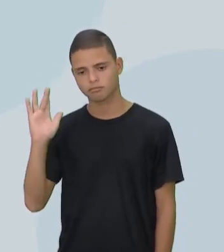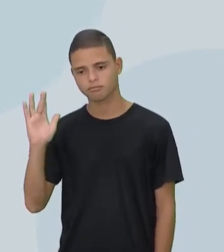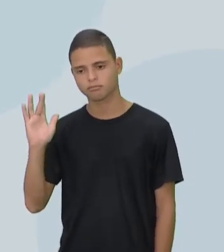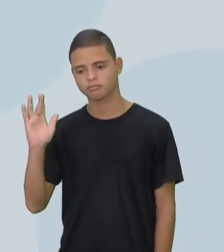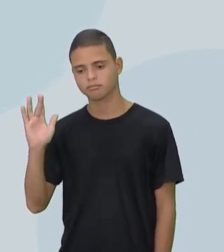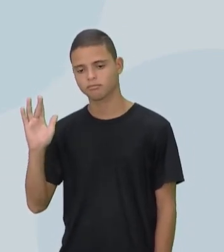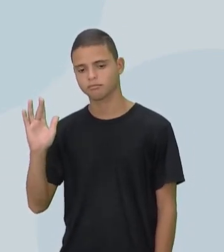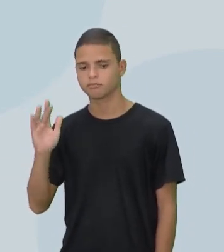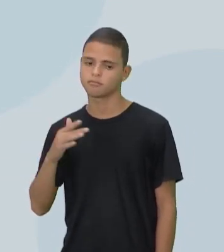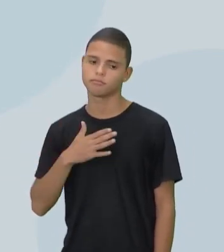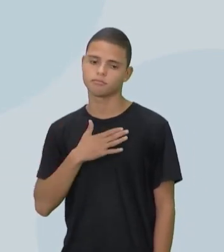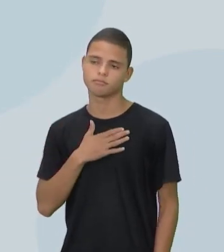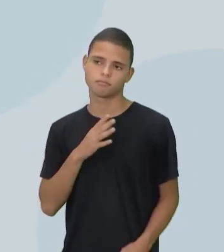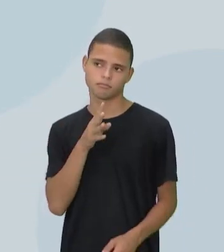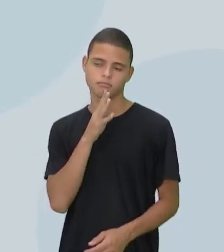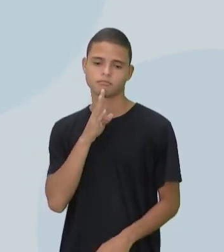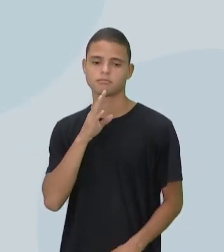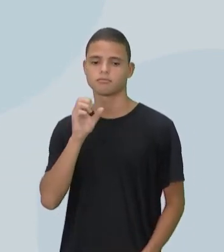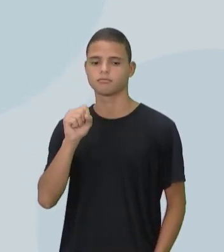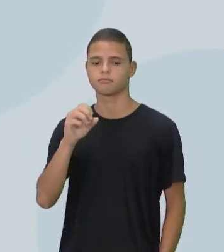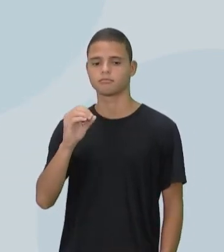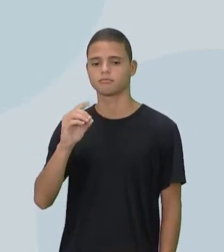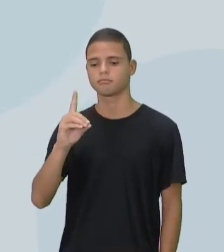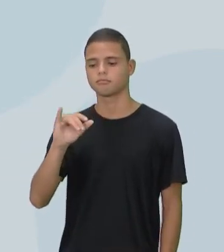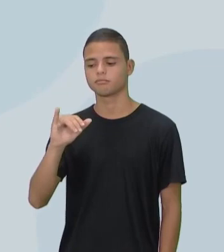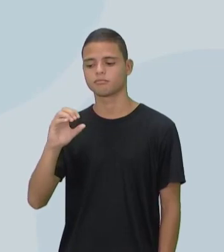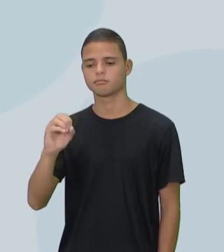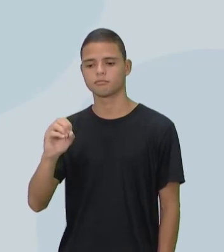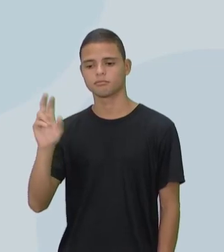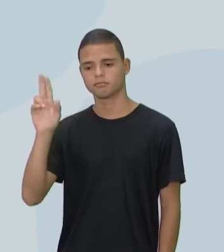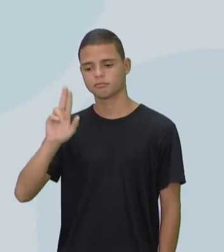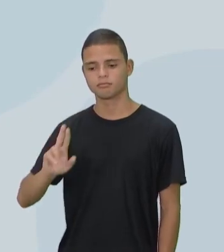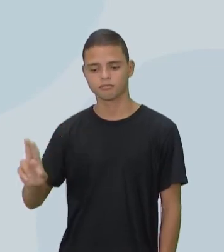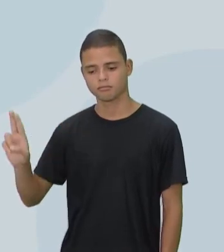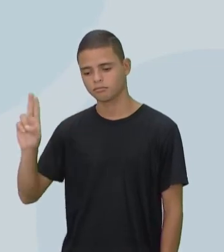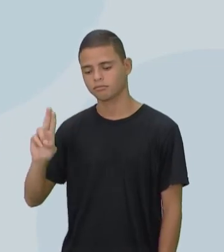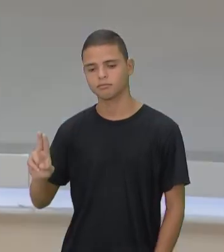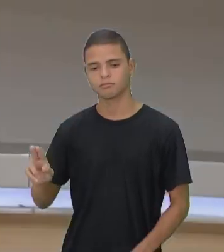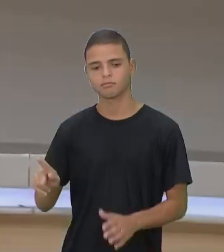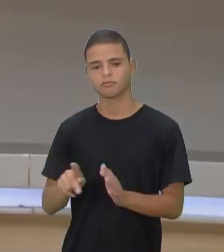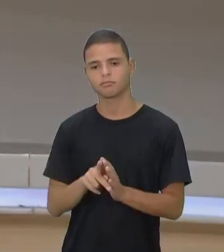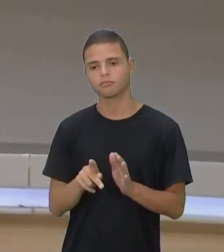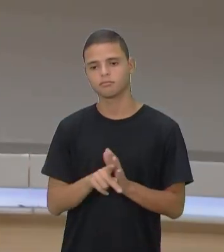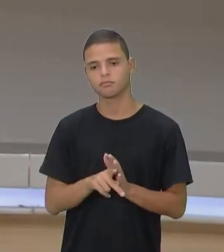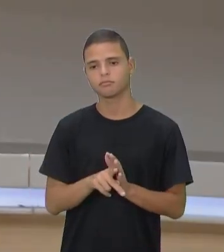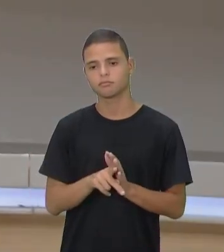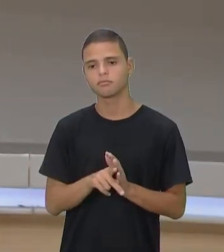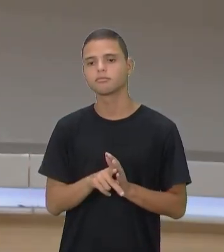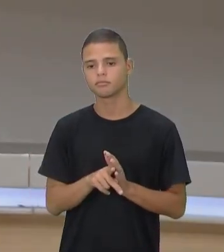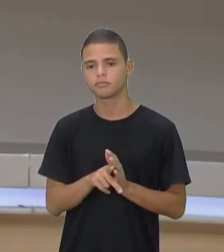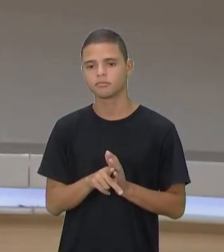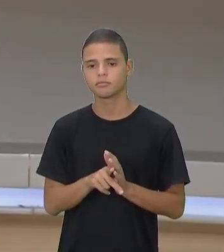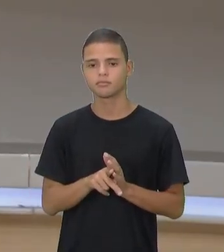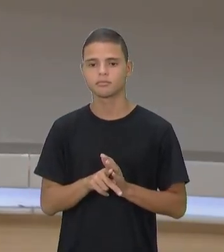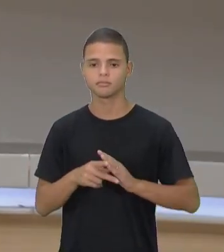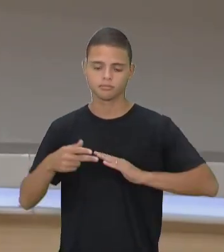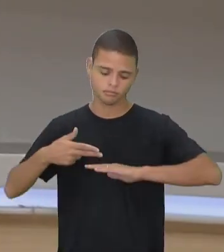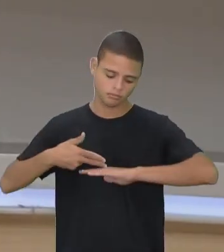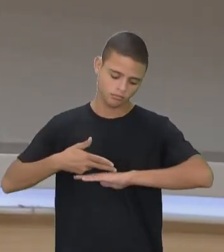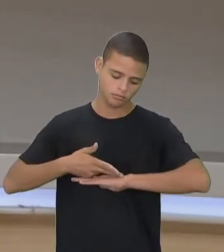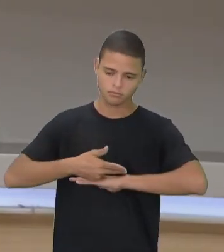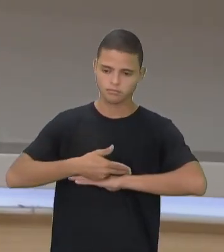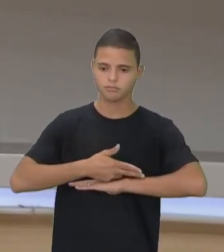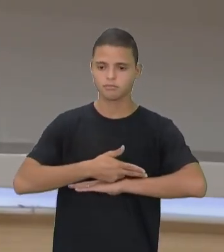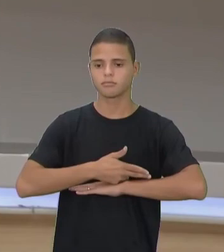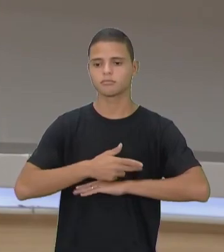coisa que eu sei do sódio é que ele é muito usado para asepsia. Sim. na área cirúrgica. Sim. Mas,